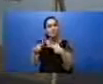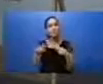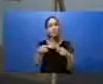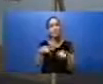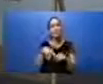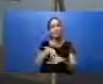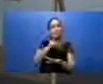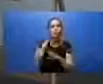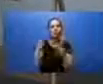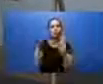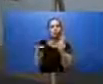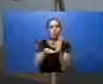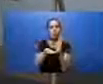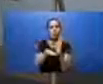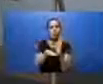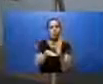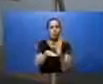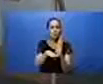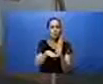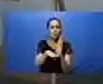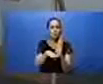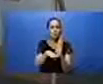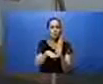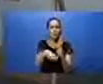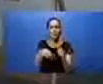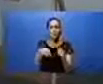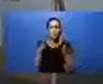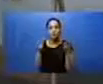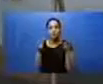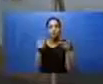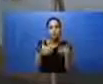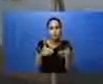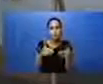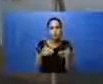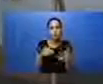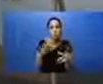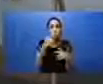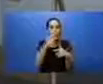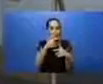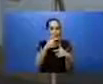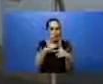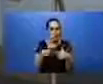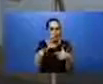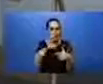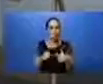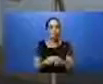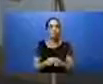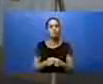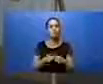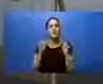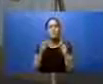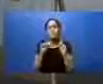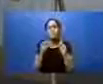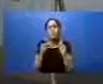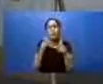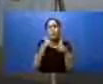Temos que utilizar um todo referência que pode ser